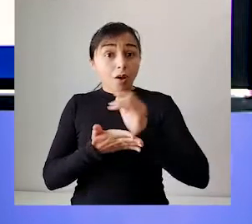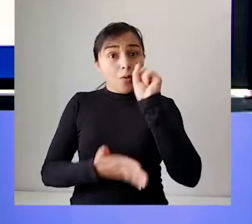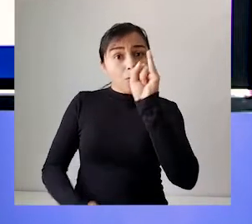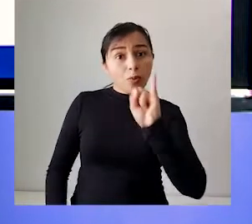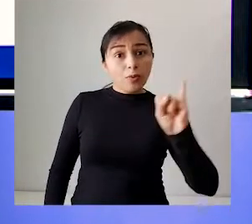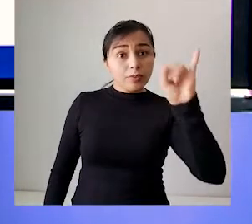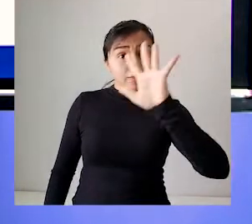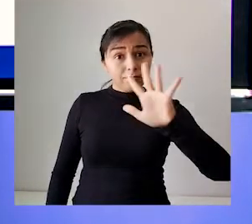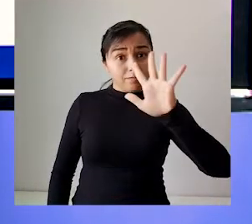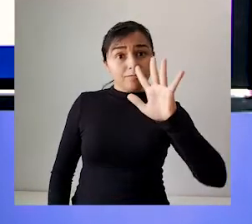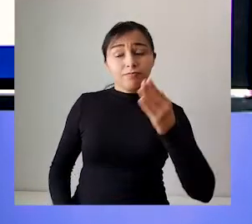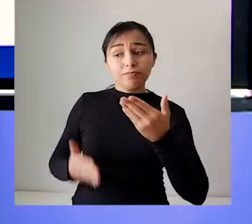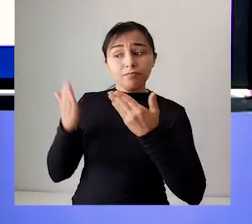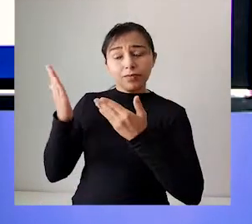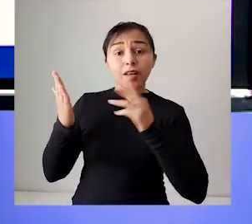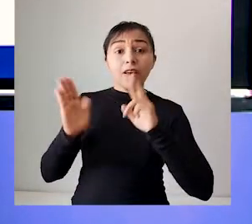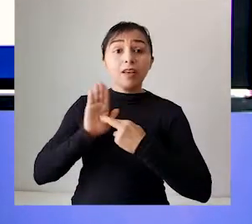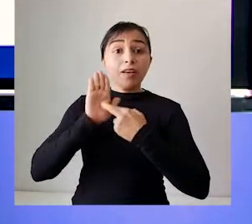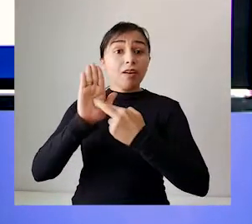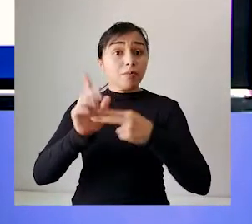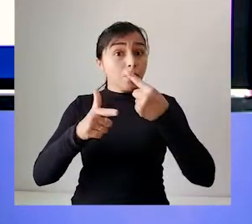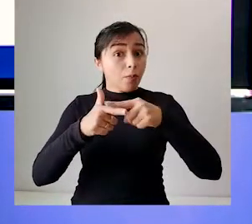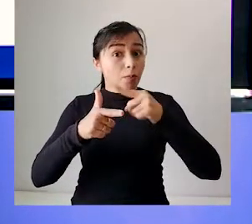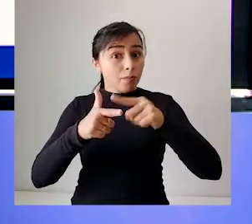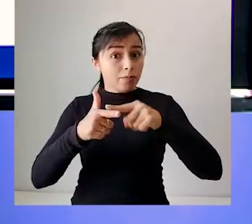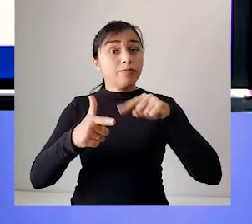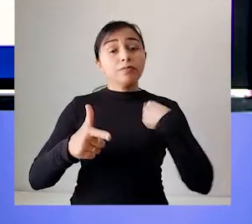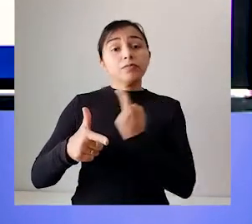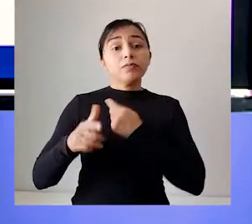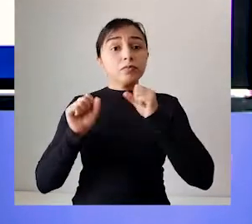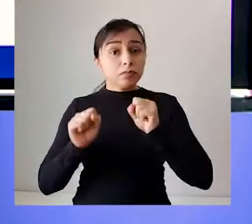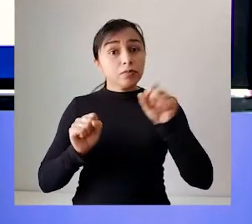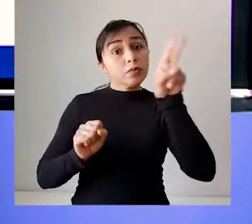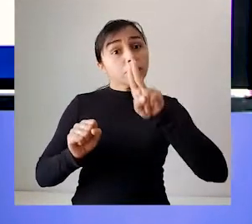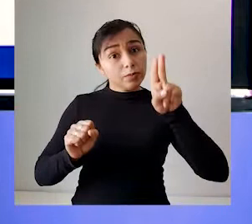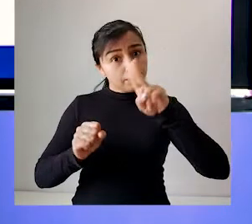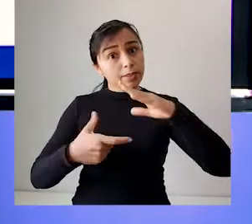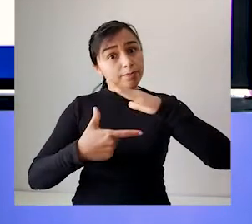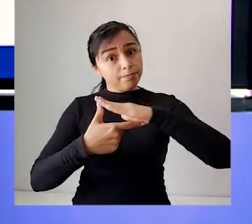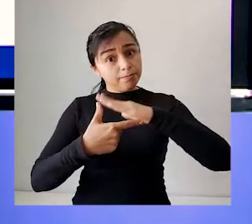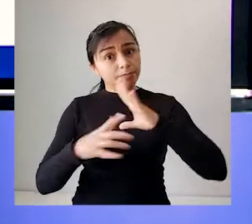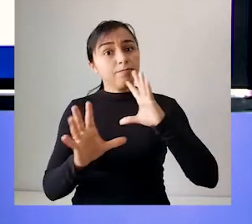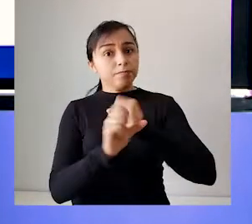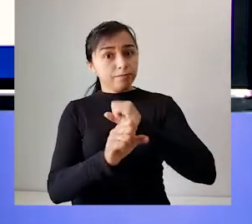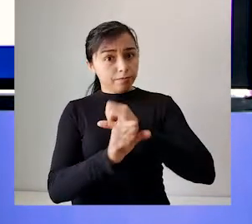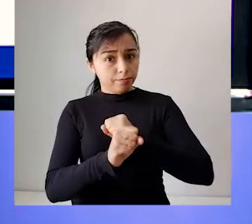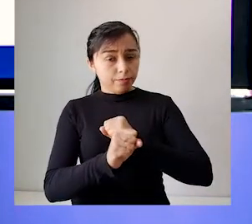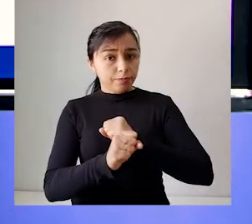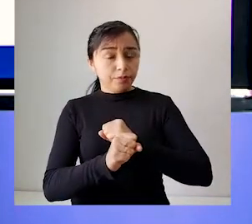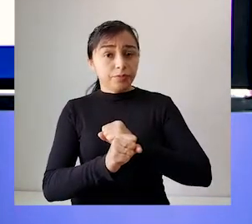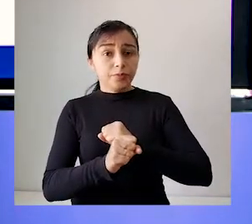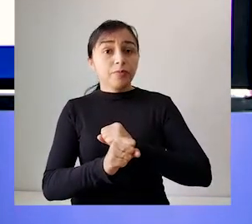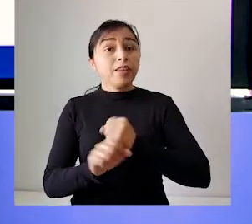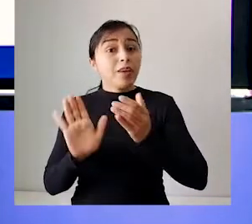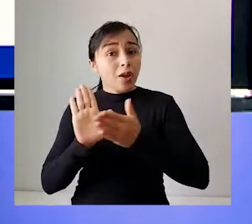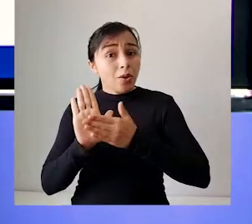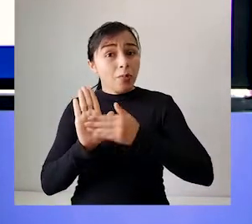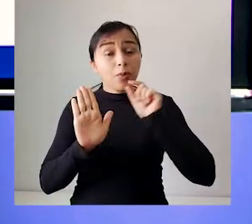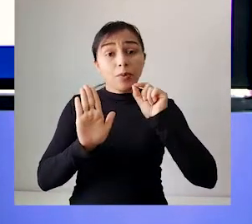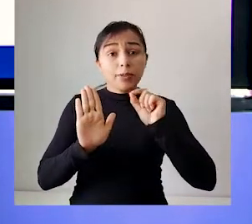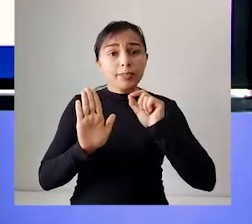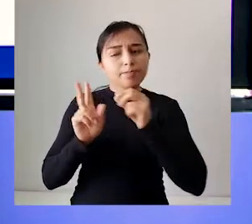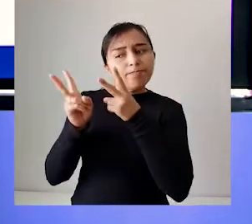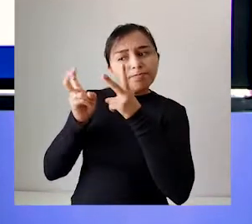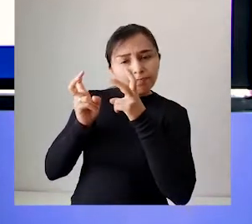representam problemas que podem ser aplicados o Teorema de Pitágoras. E a nossa ideia é tentar extrair